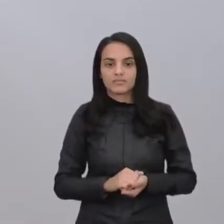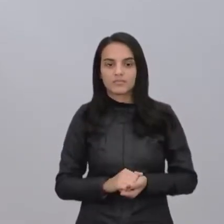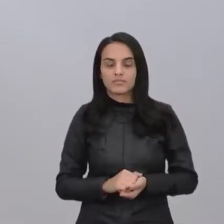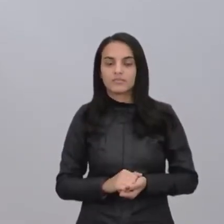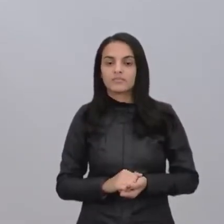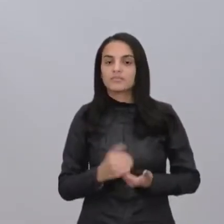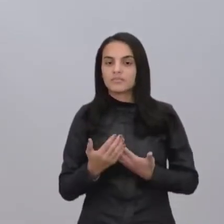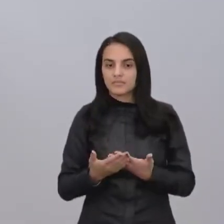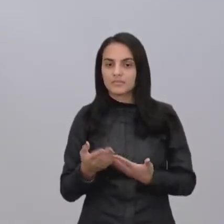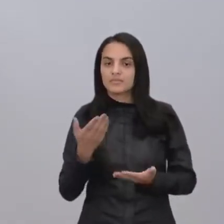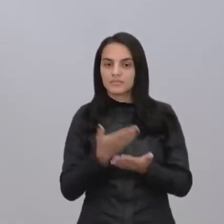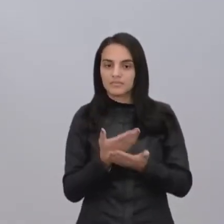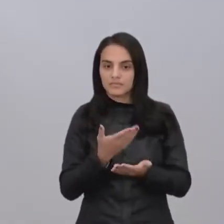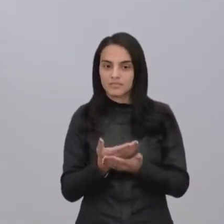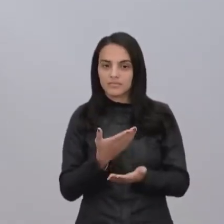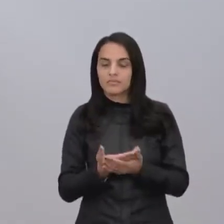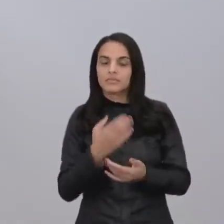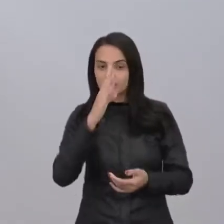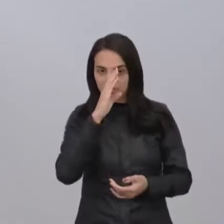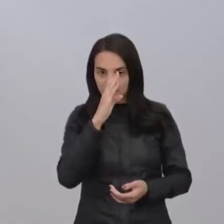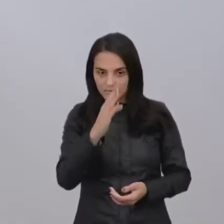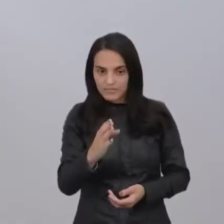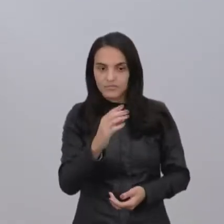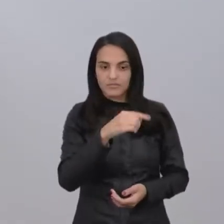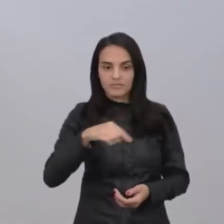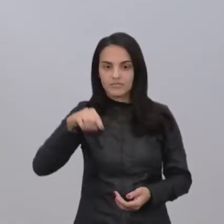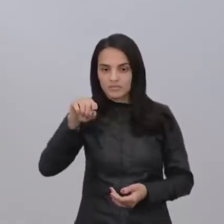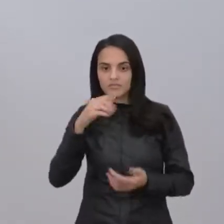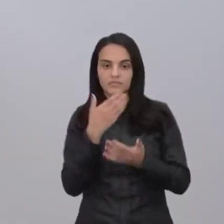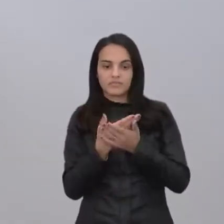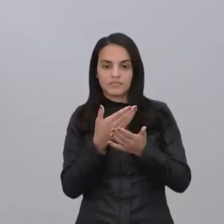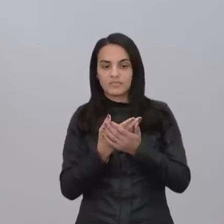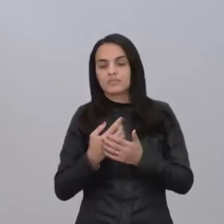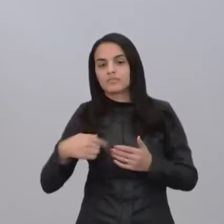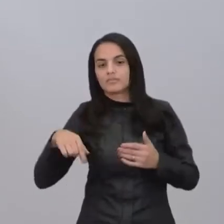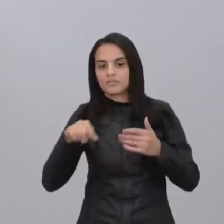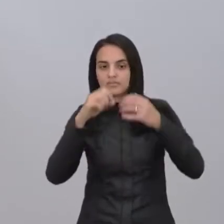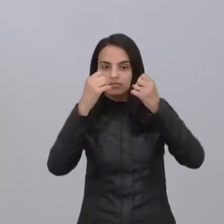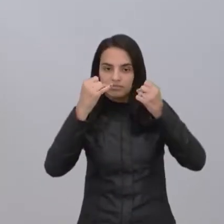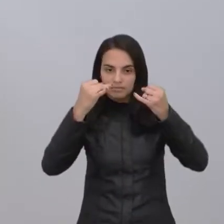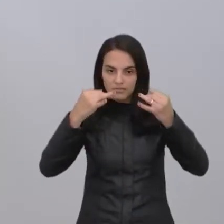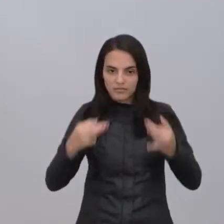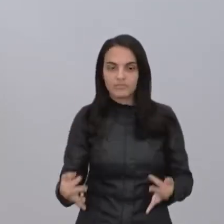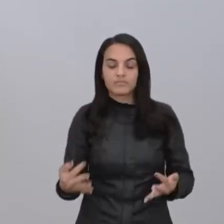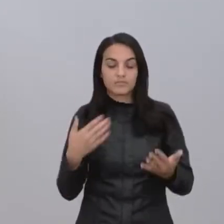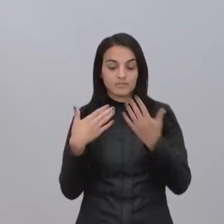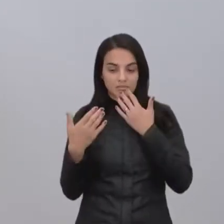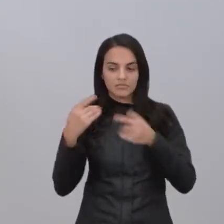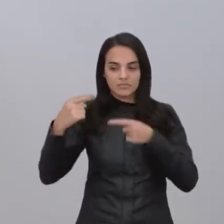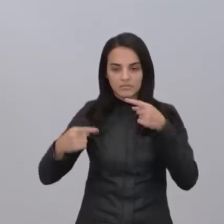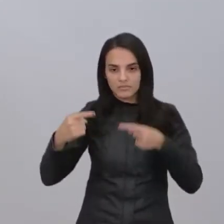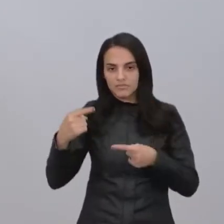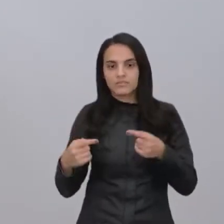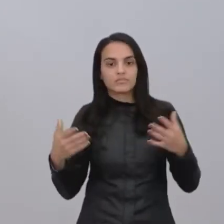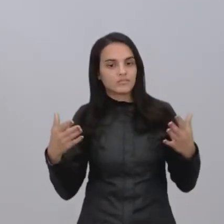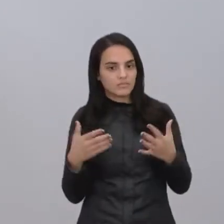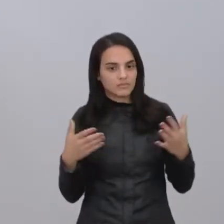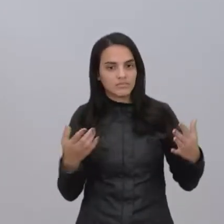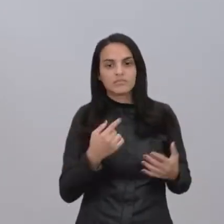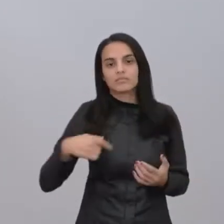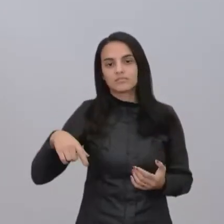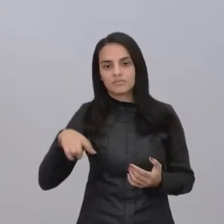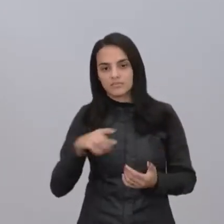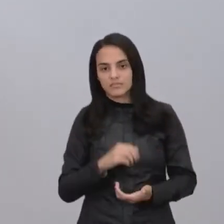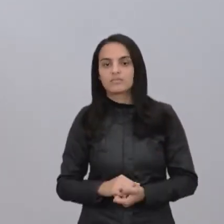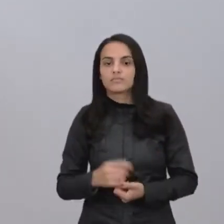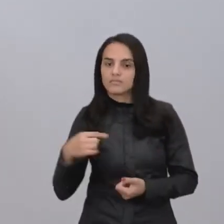as nossas aulas e principalmente durante a nossa última aula, a gente falou bastante aí a respeito do debate e aí a gente entra no nosso